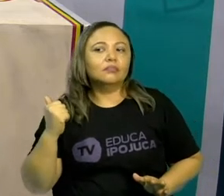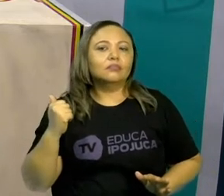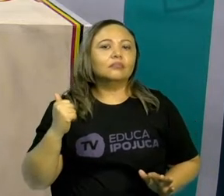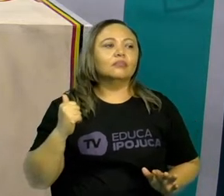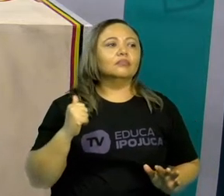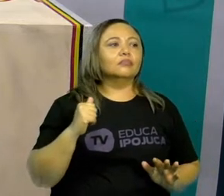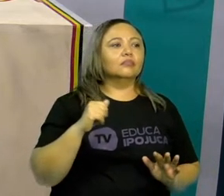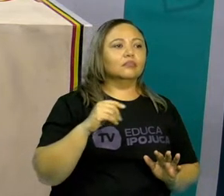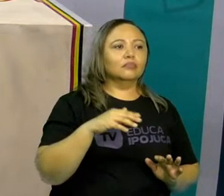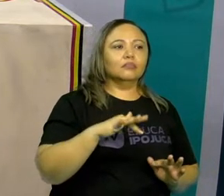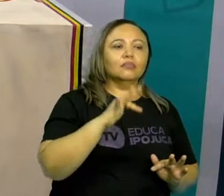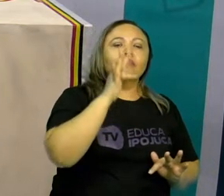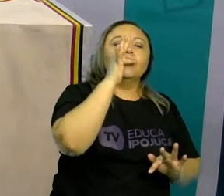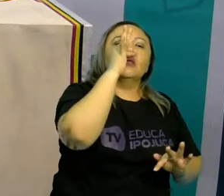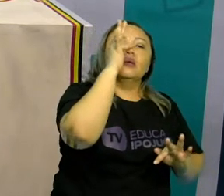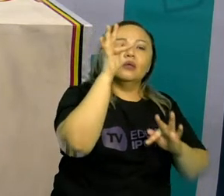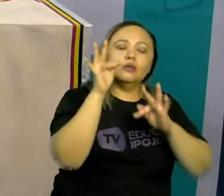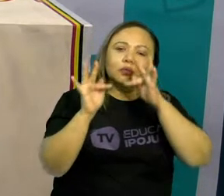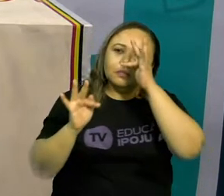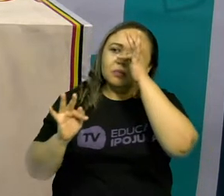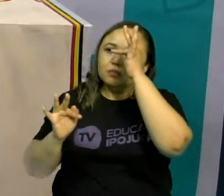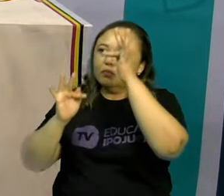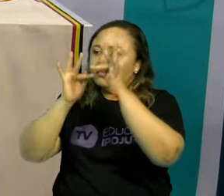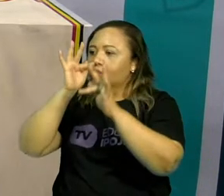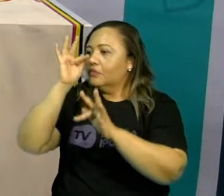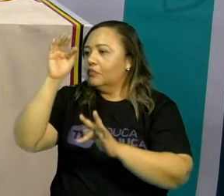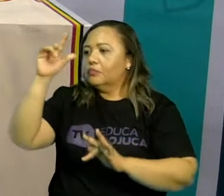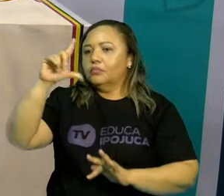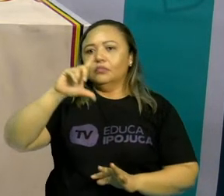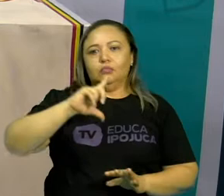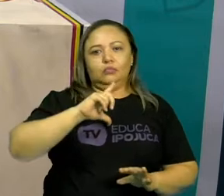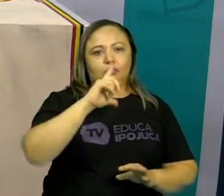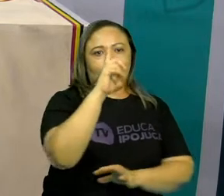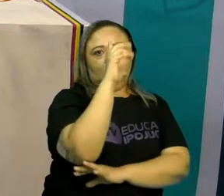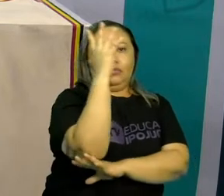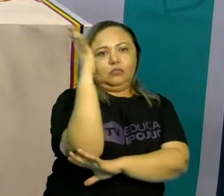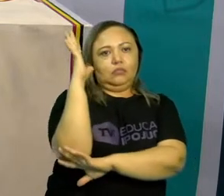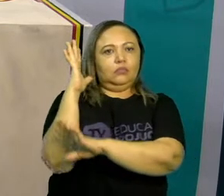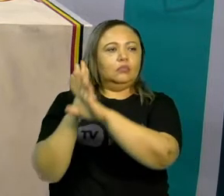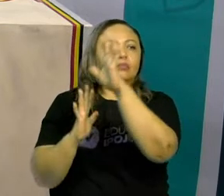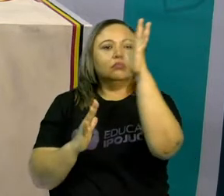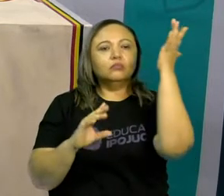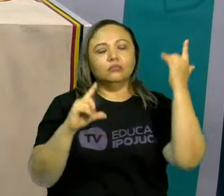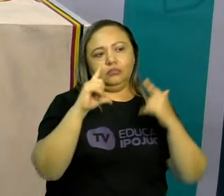então é as flores que tem na floresta